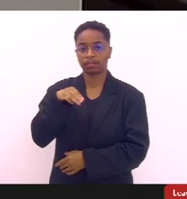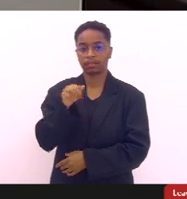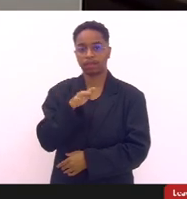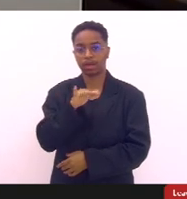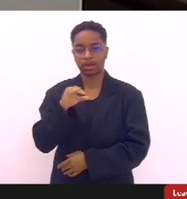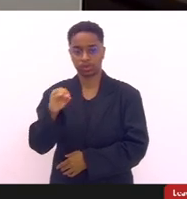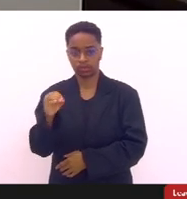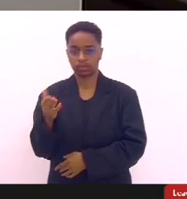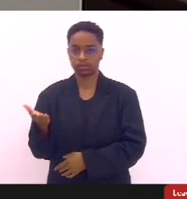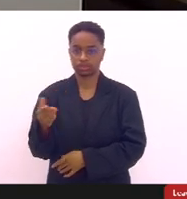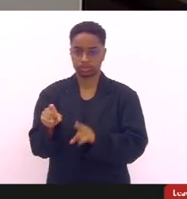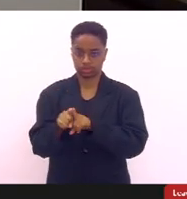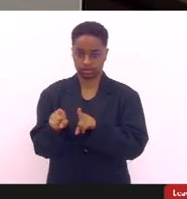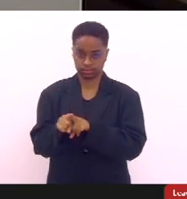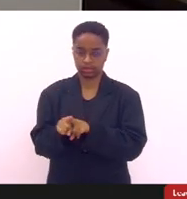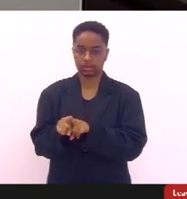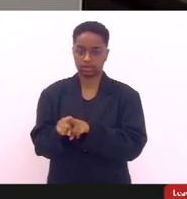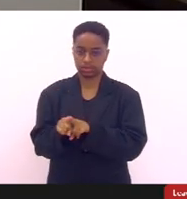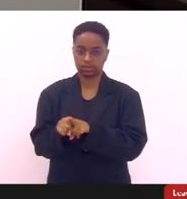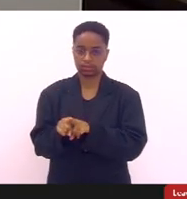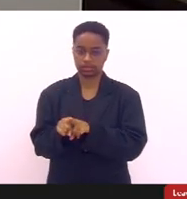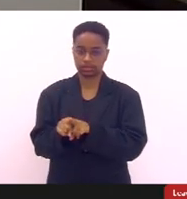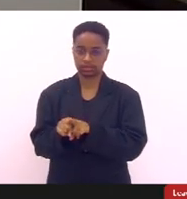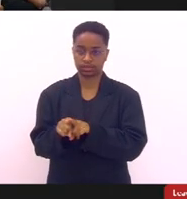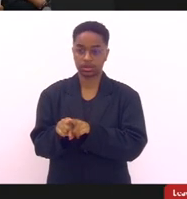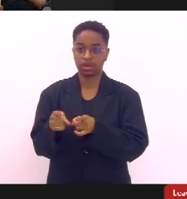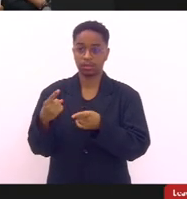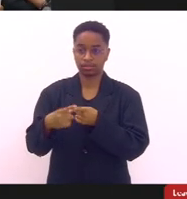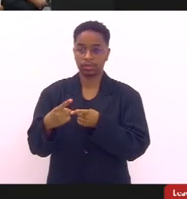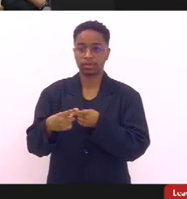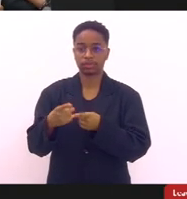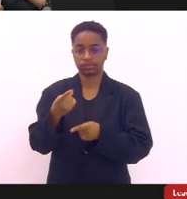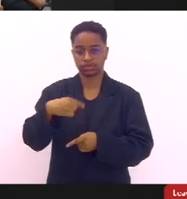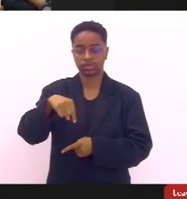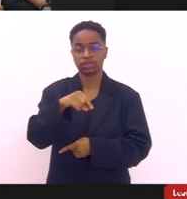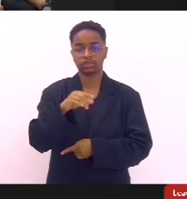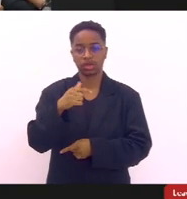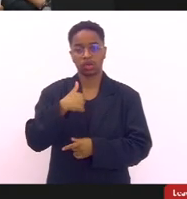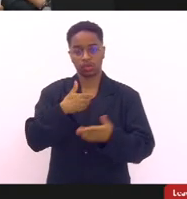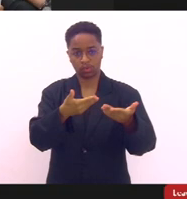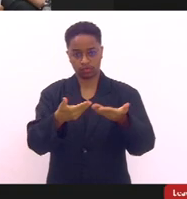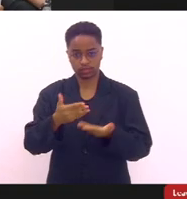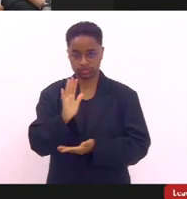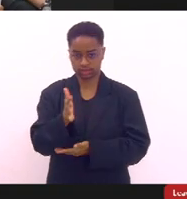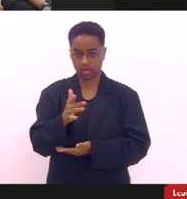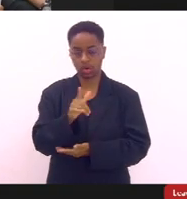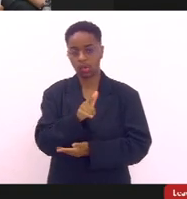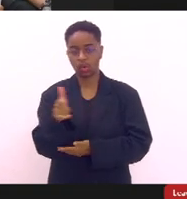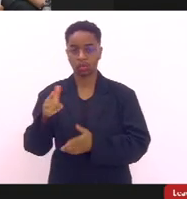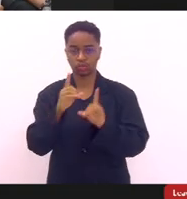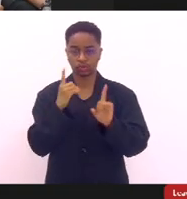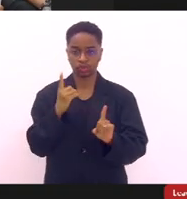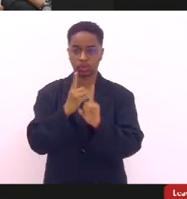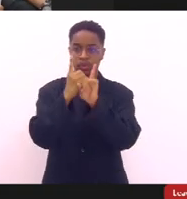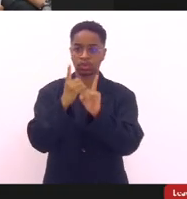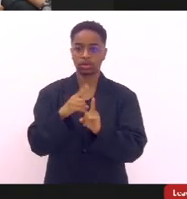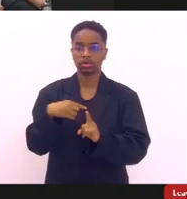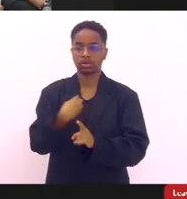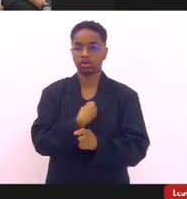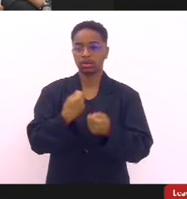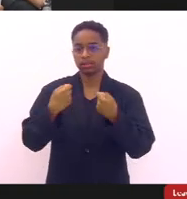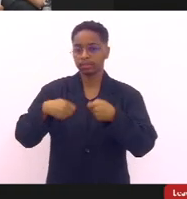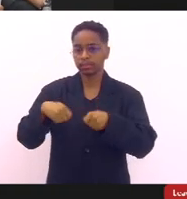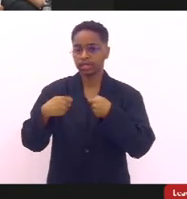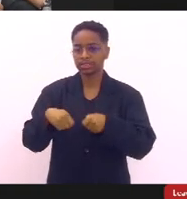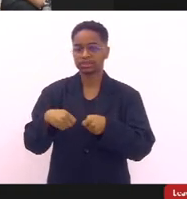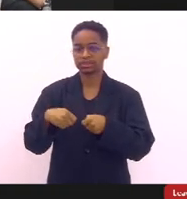também ao doutor Mário que no próximo, que já está todo mundo devidamente convidado, no nosso próximo encontro a gente tenha um pouco mais